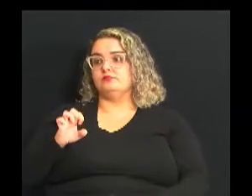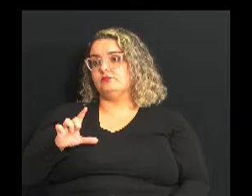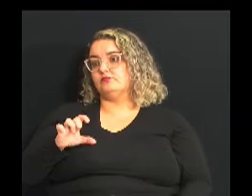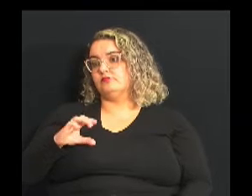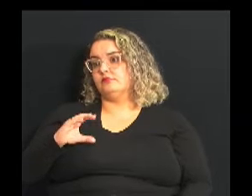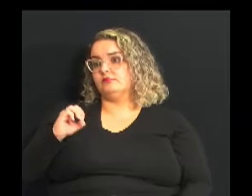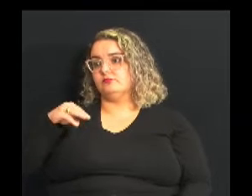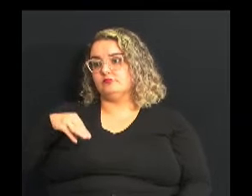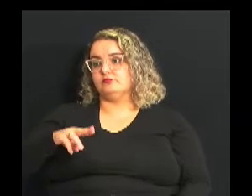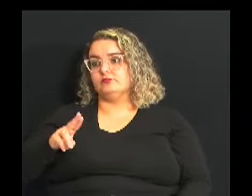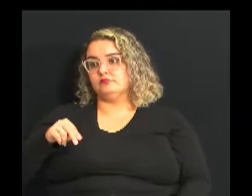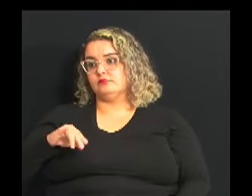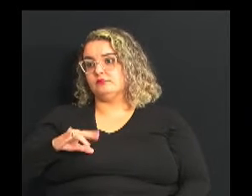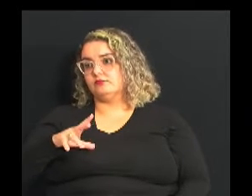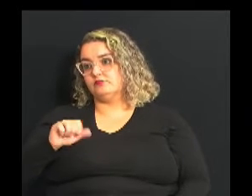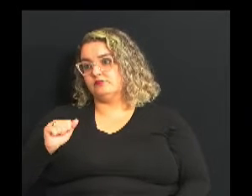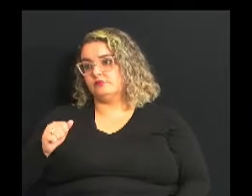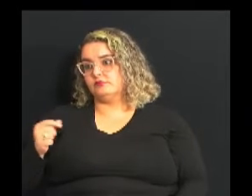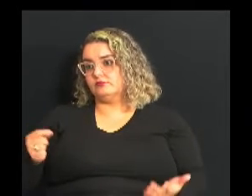telecomunicação, quais outros aqui?